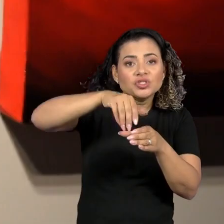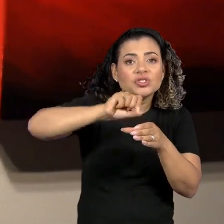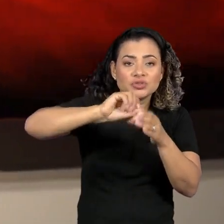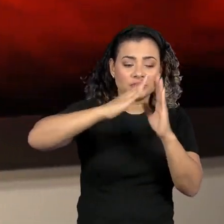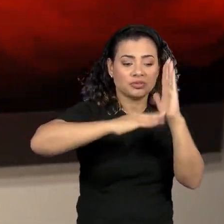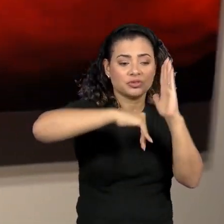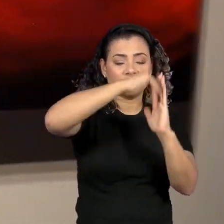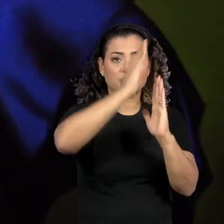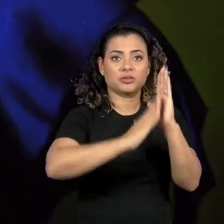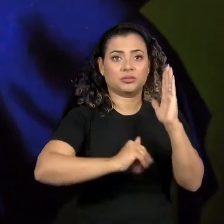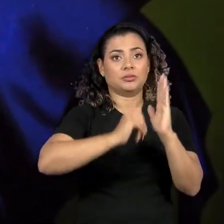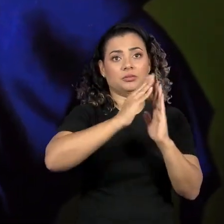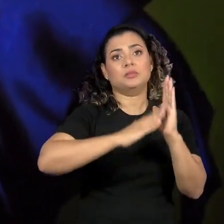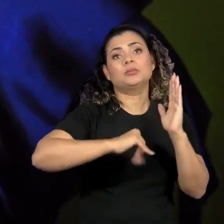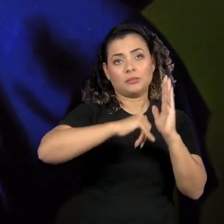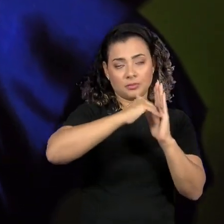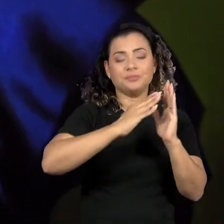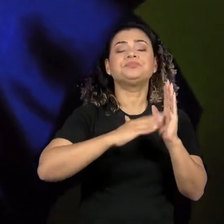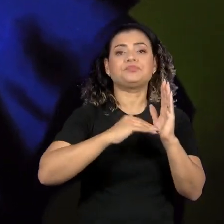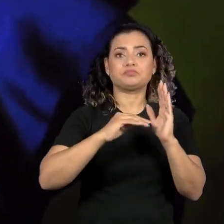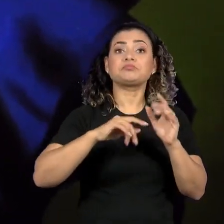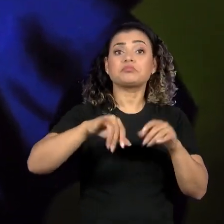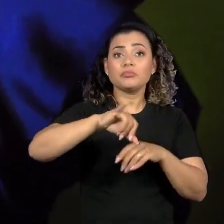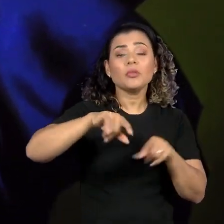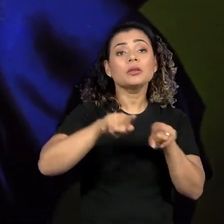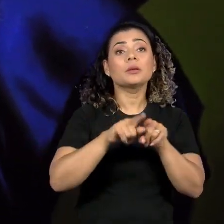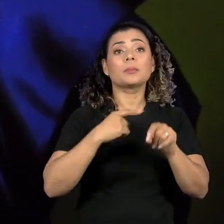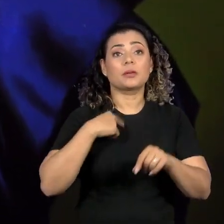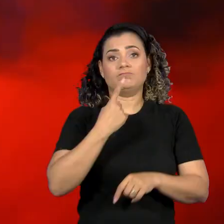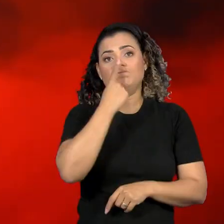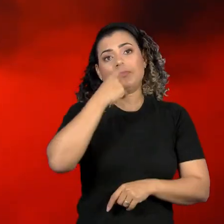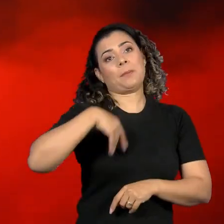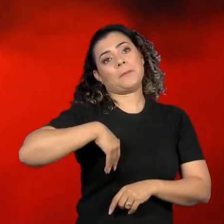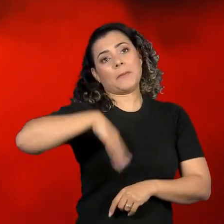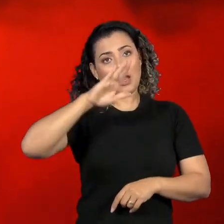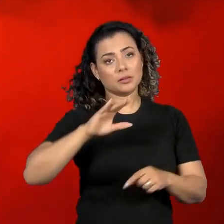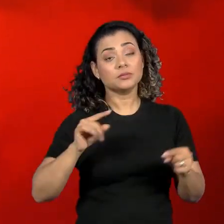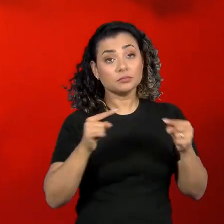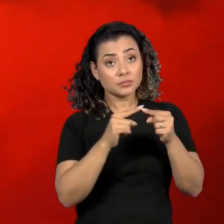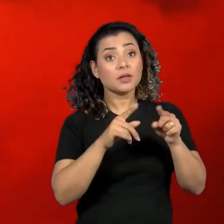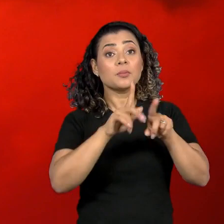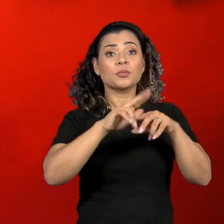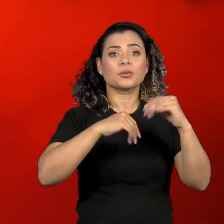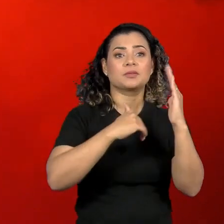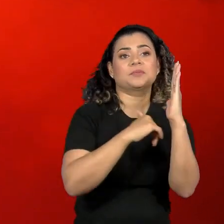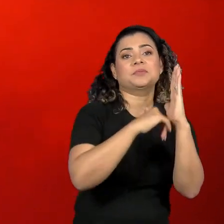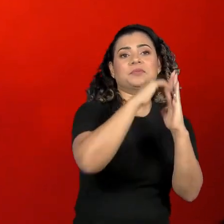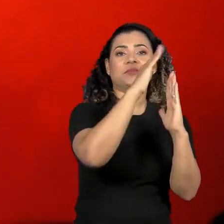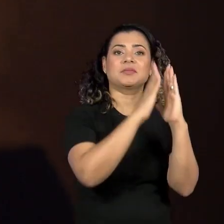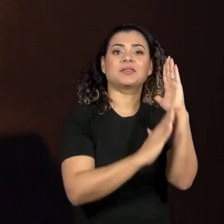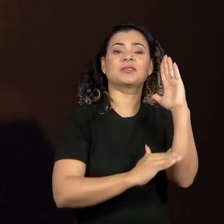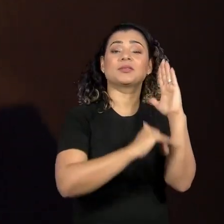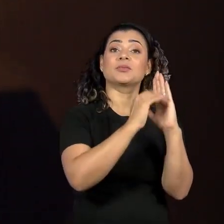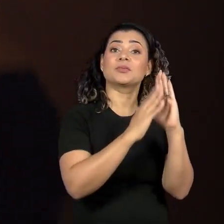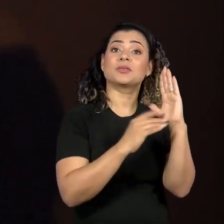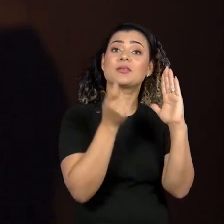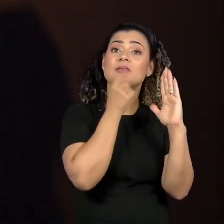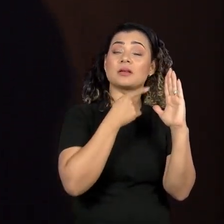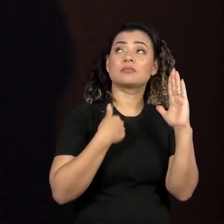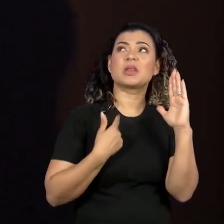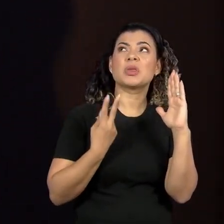as duas expressões de arte que eu mais me identifico e pratico. Pintura a óleo, para mim, veio